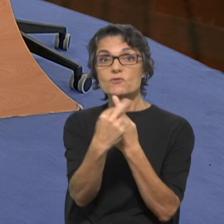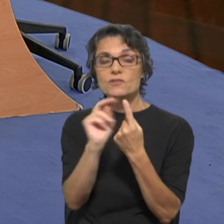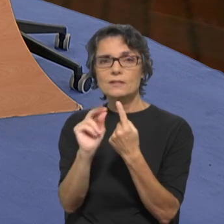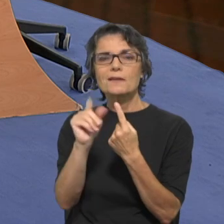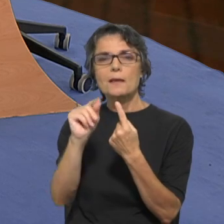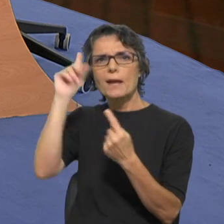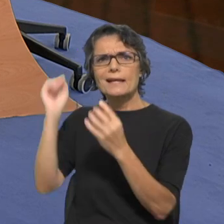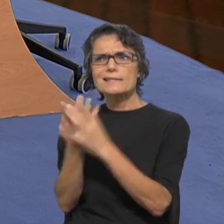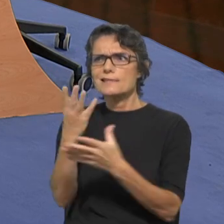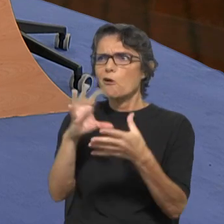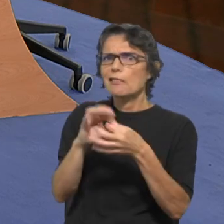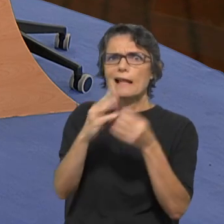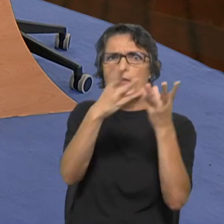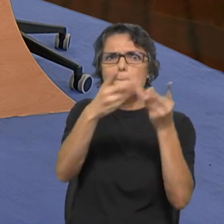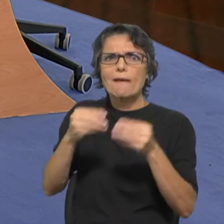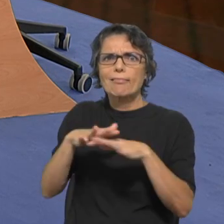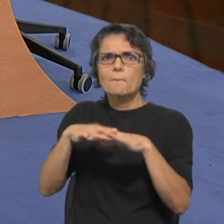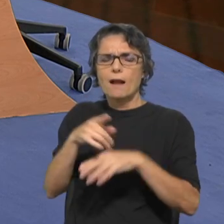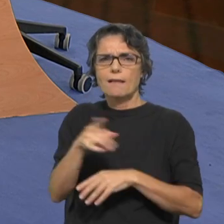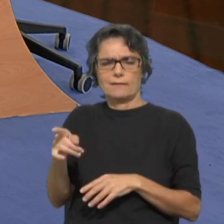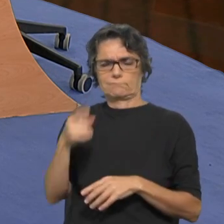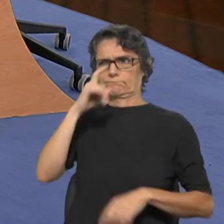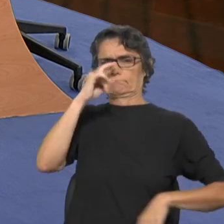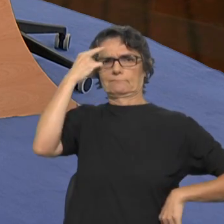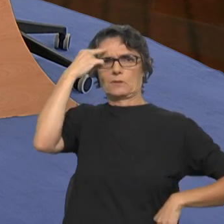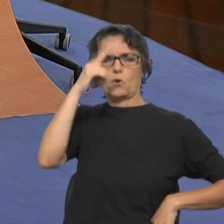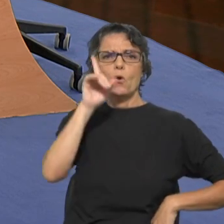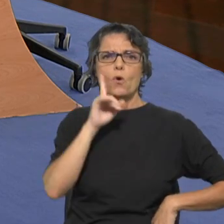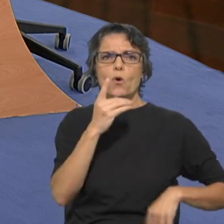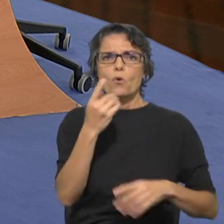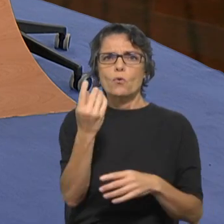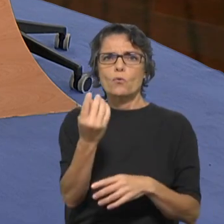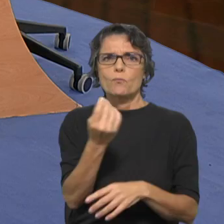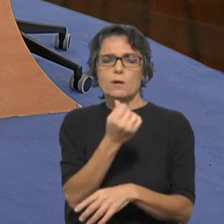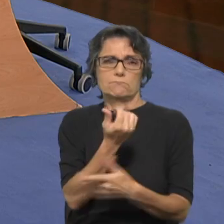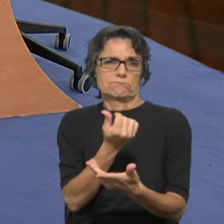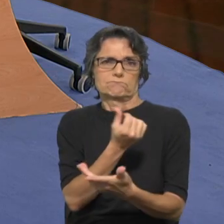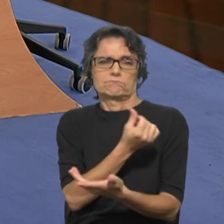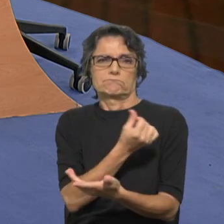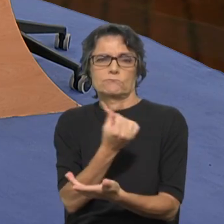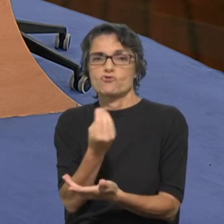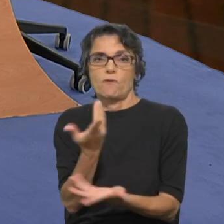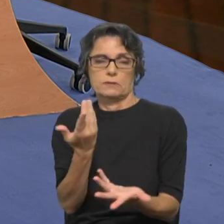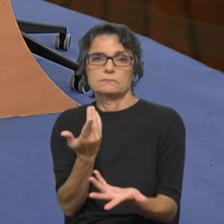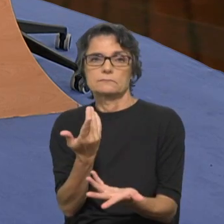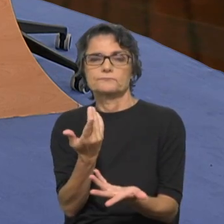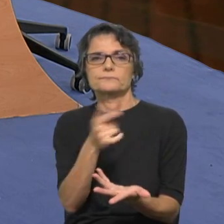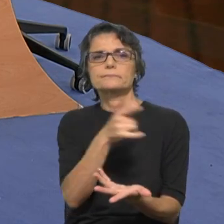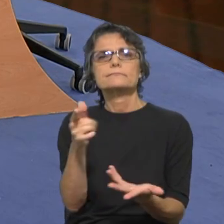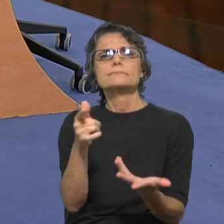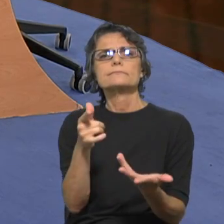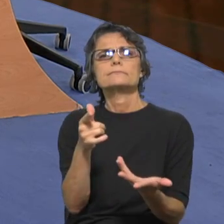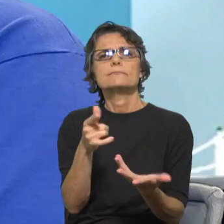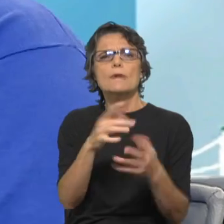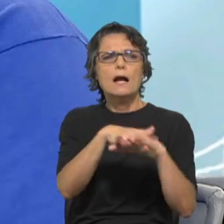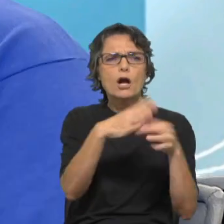matemática. Recordo uma rapariga que era de Arouca e que um dia deu esse tema e fala a partir da matemática e da lógica da